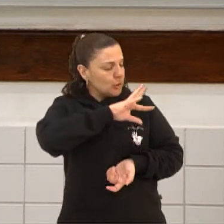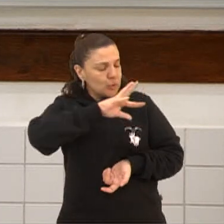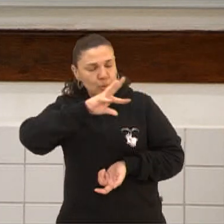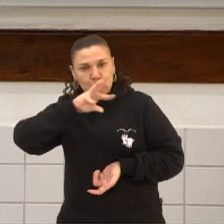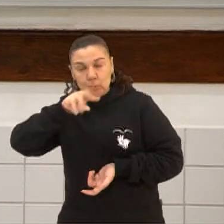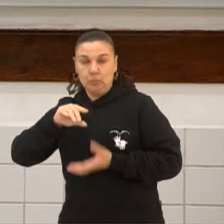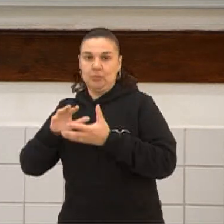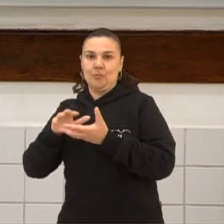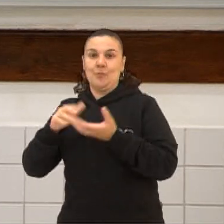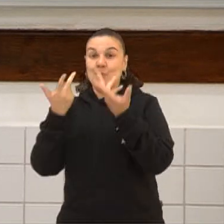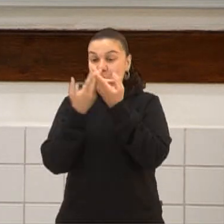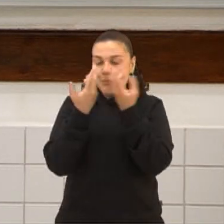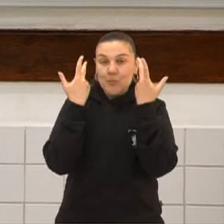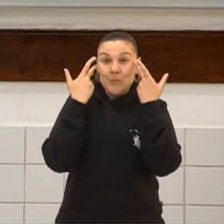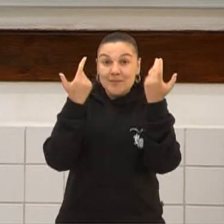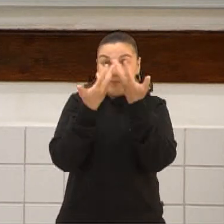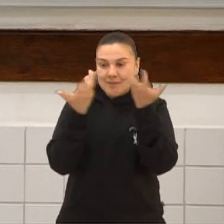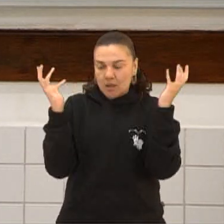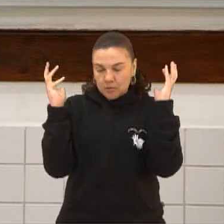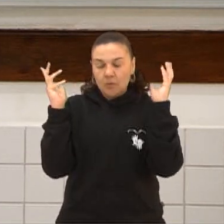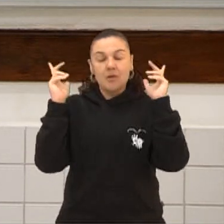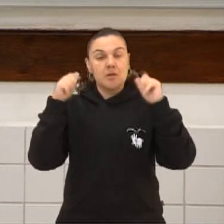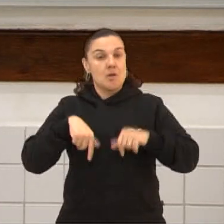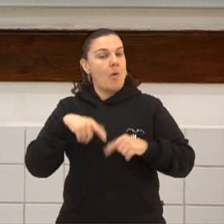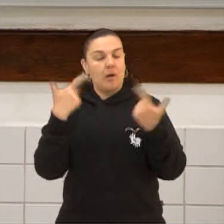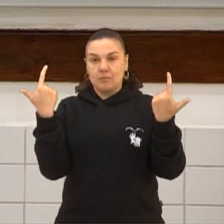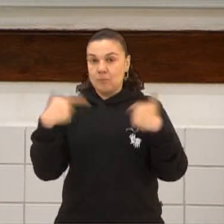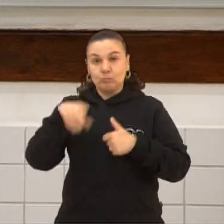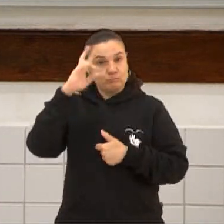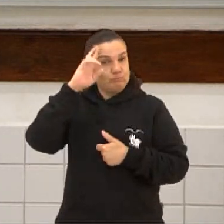E ela é uma força irracional, cega e eterna.